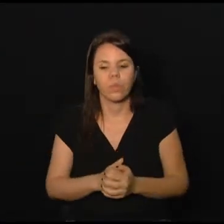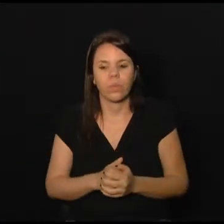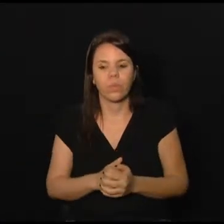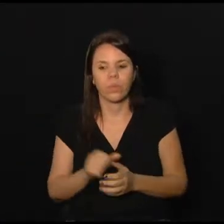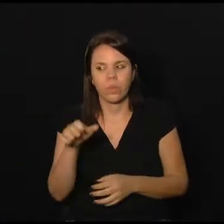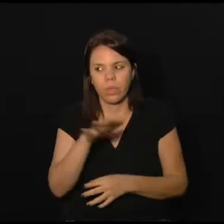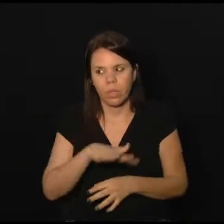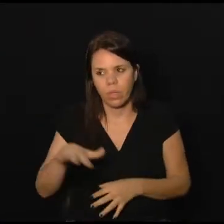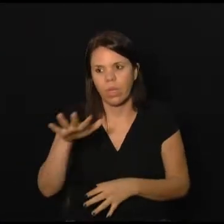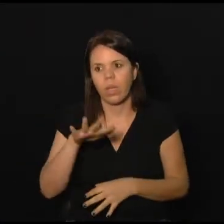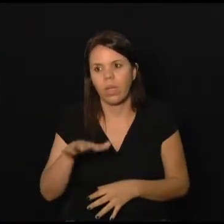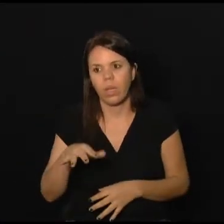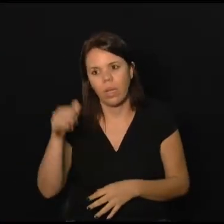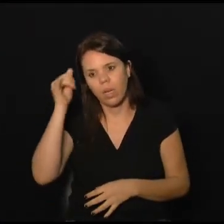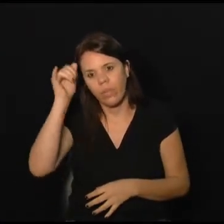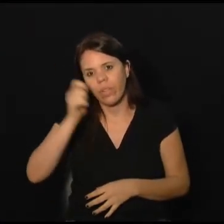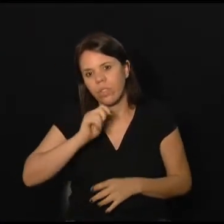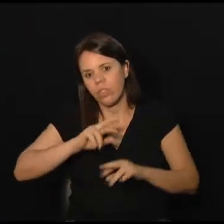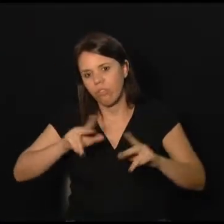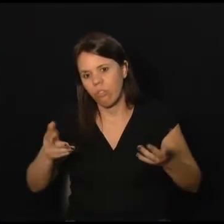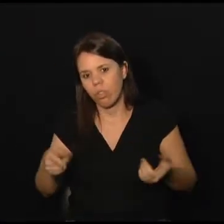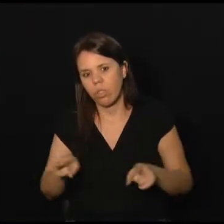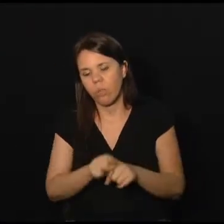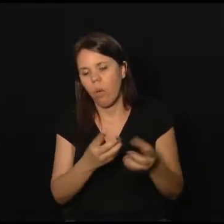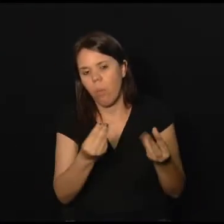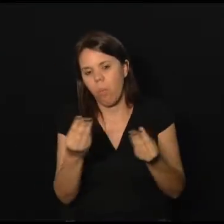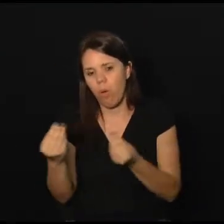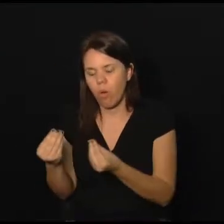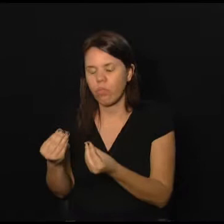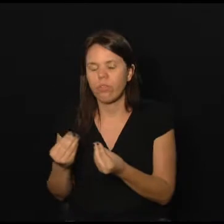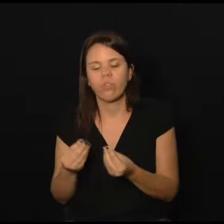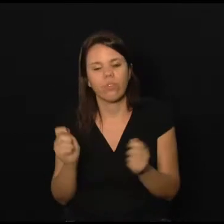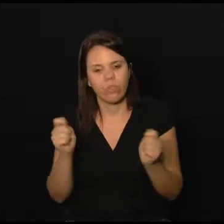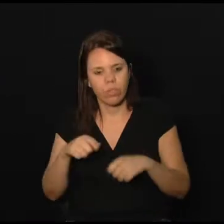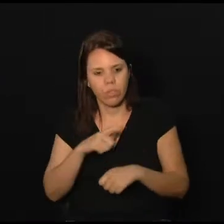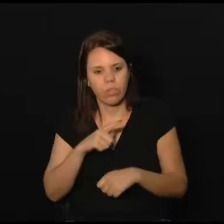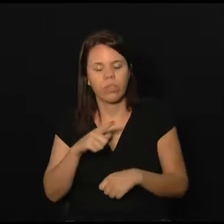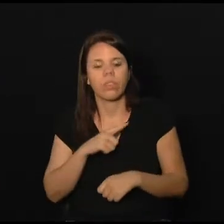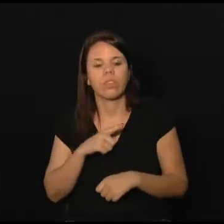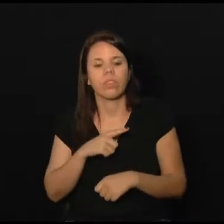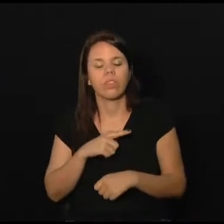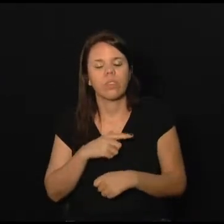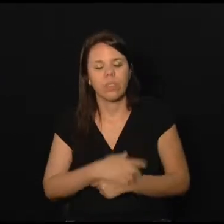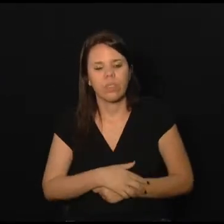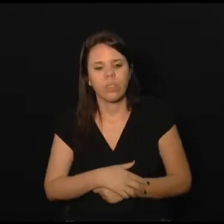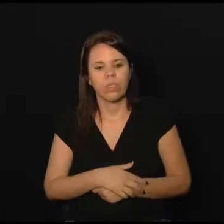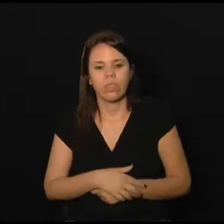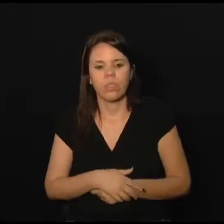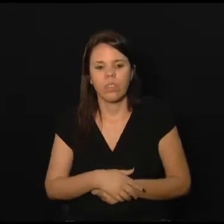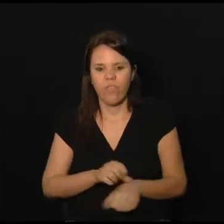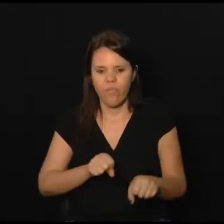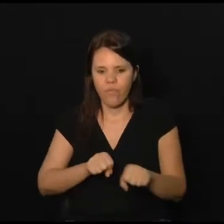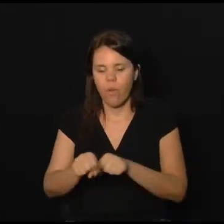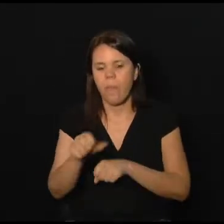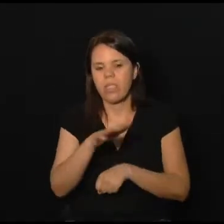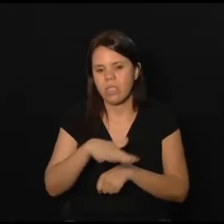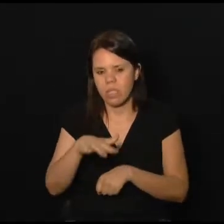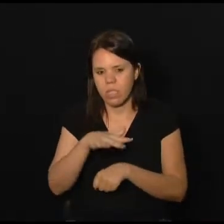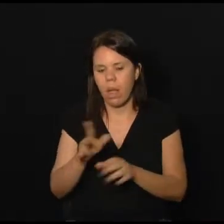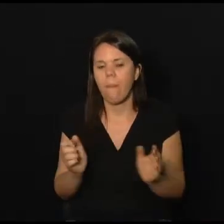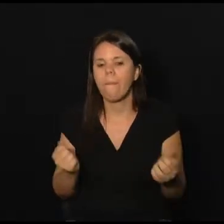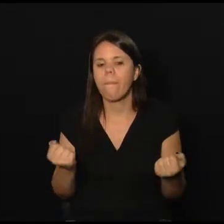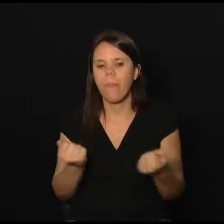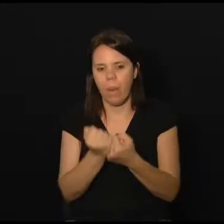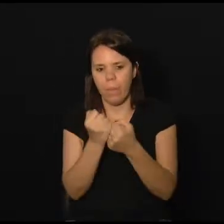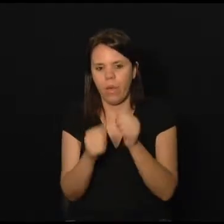em dia, muitos profissionais têm se capacitado, têm especializações justamente para apoiar,